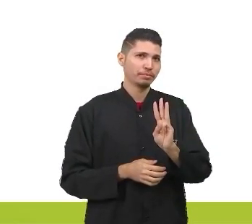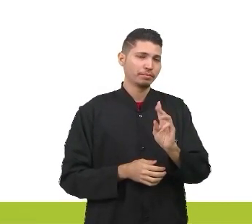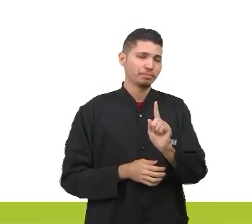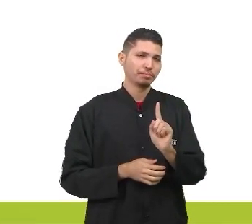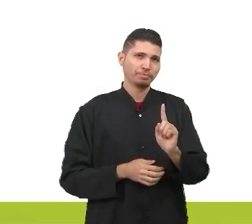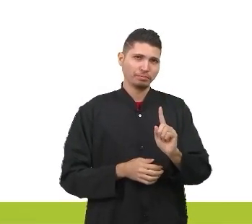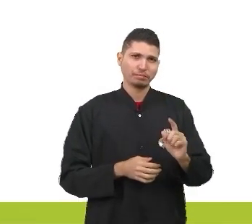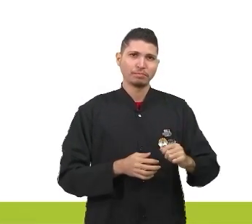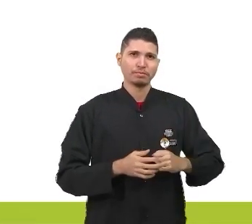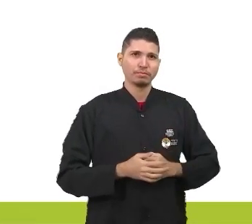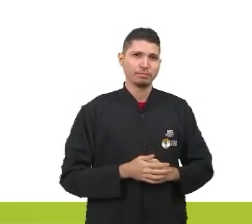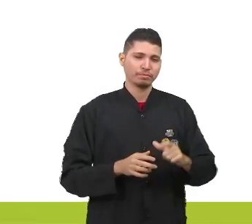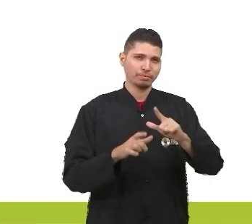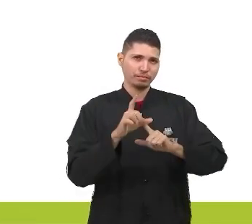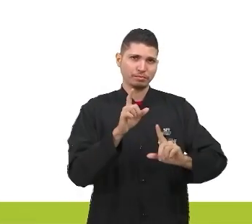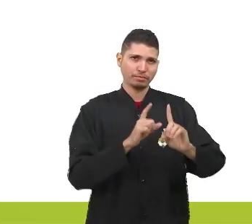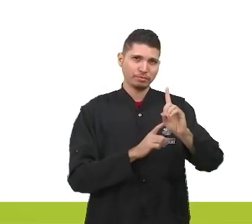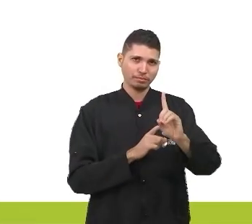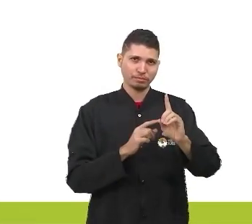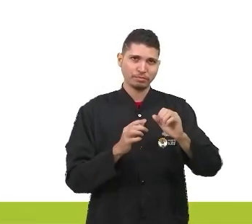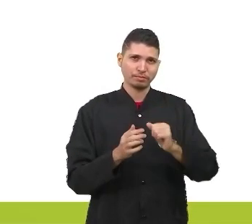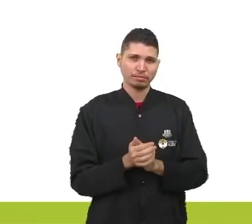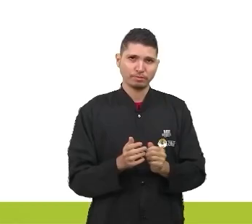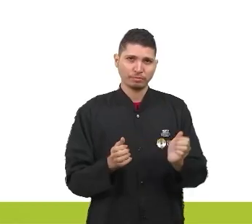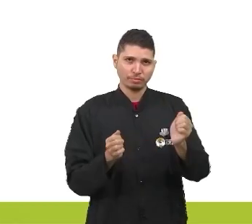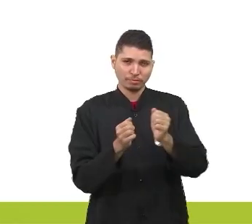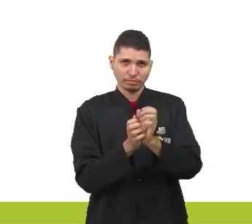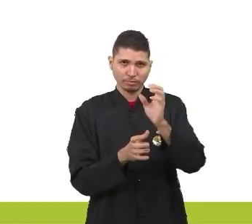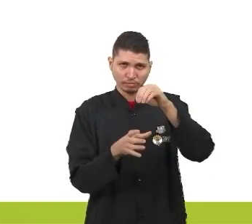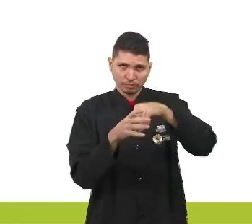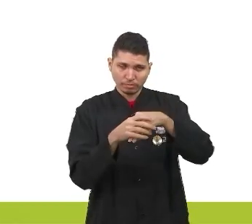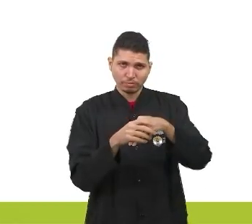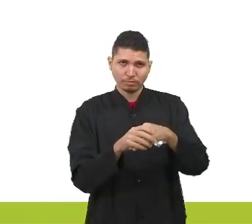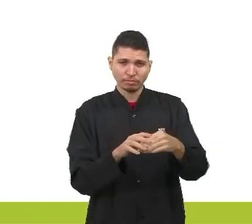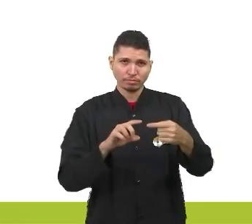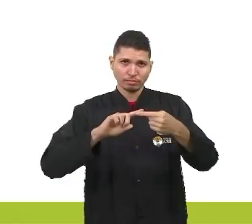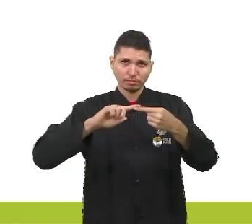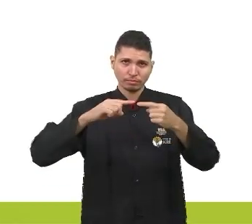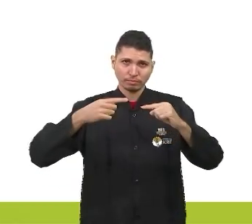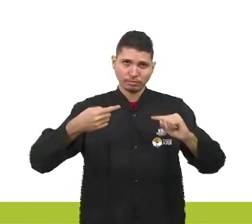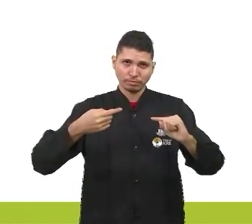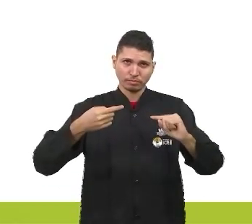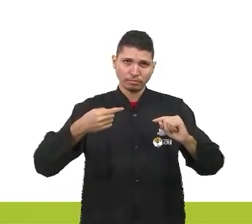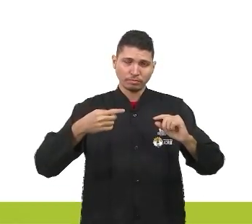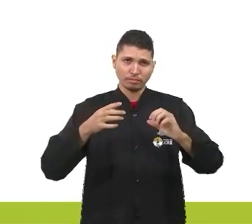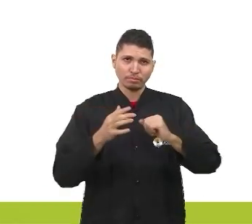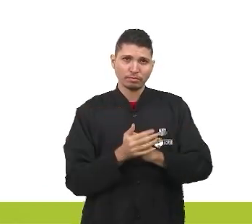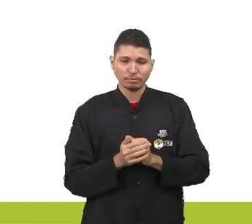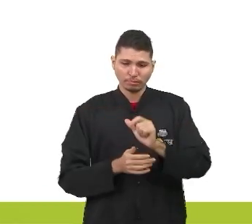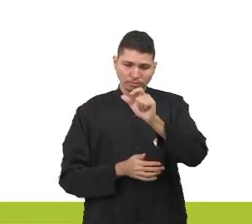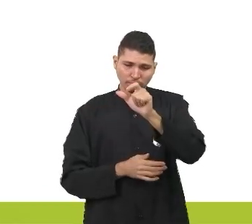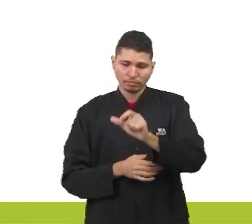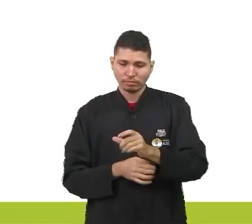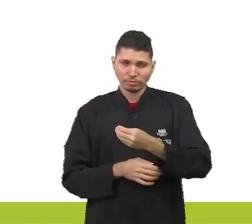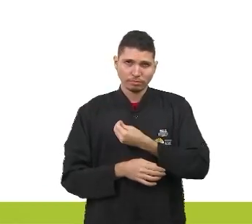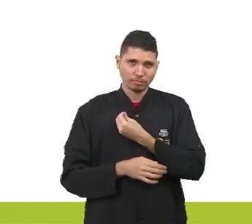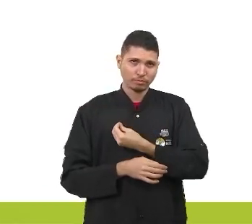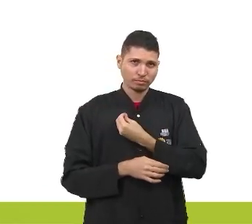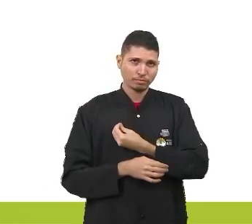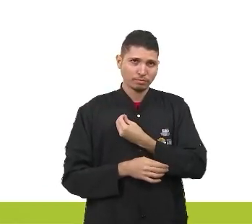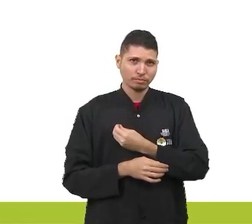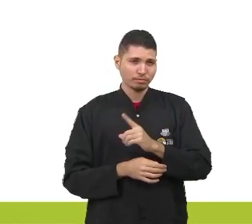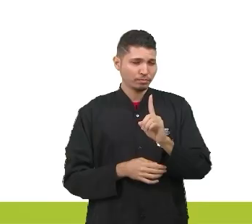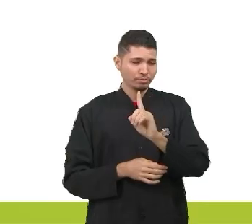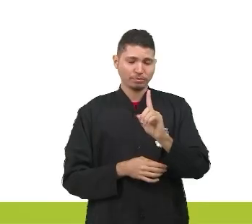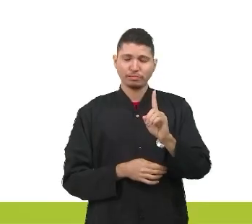D. Conjunto de todos os RNAs mensageiros transcritos em um organismo. Não, esse aí não é o código genético. O